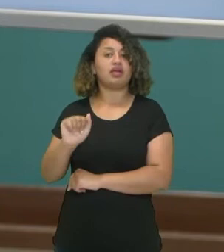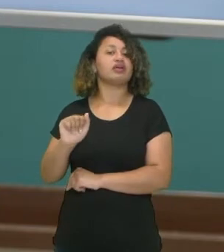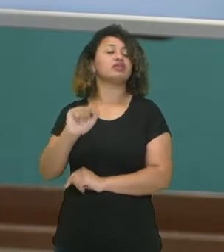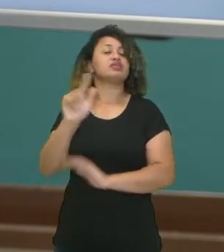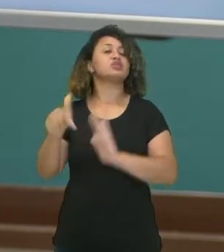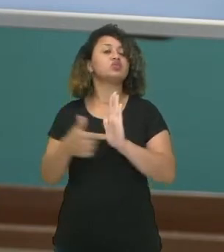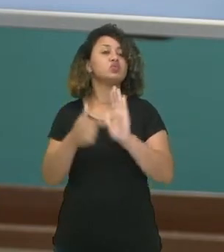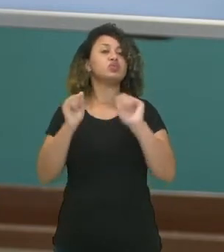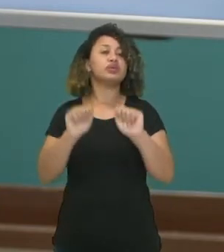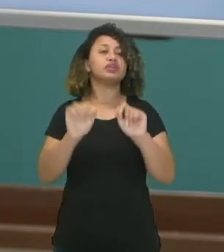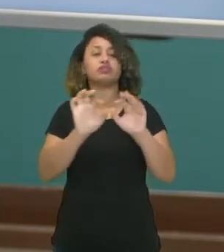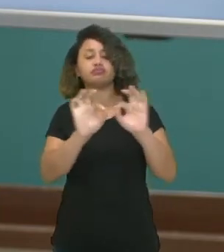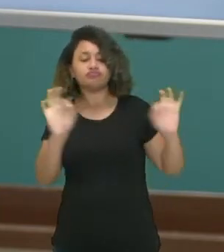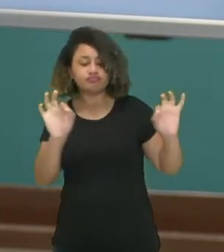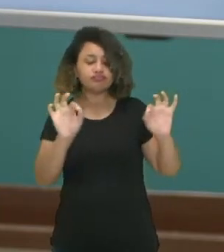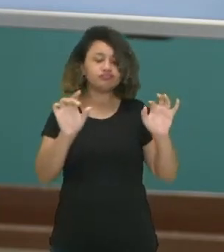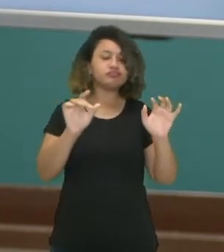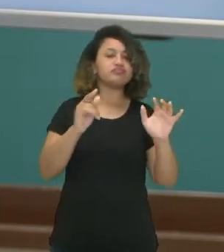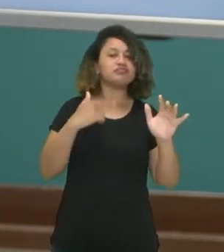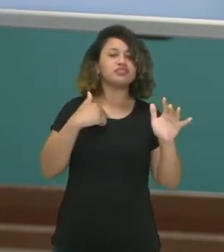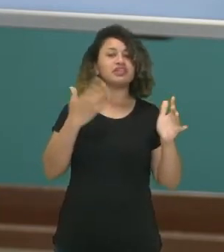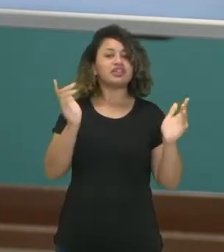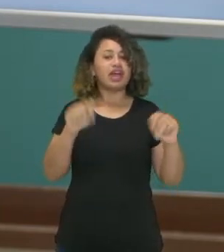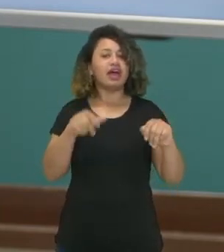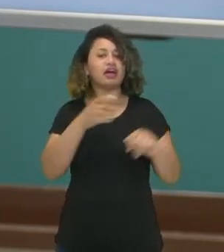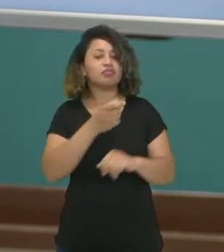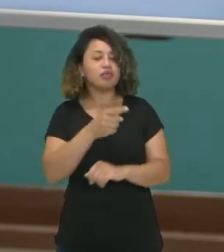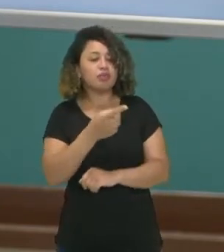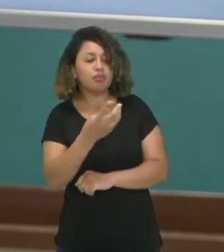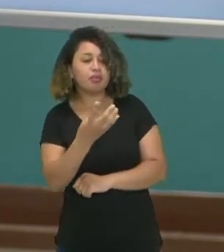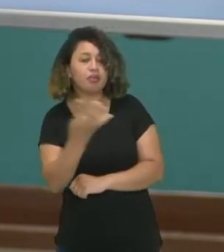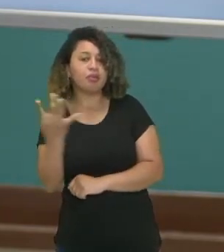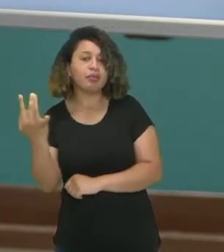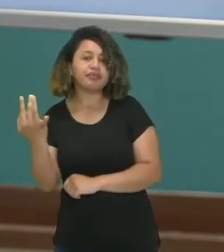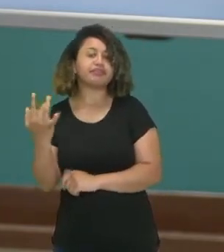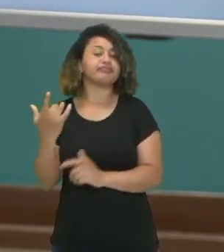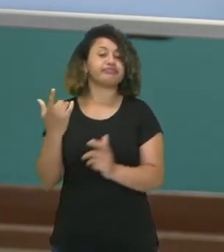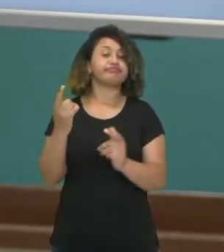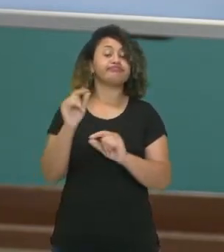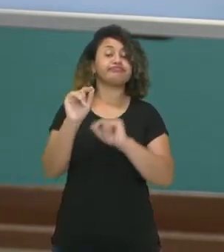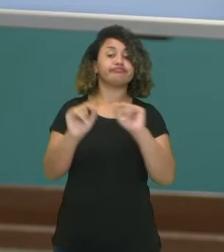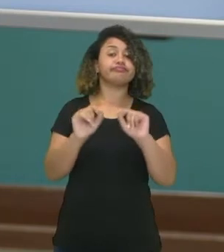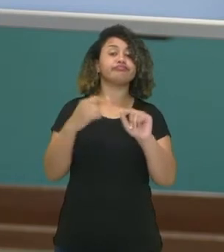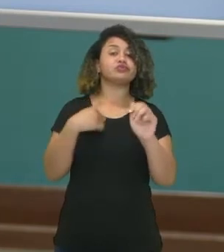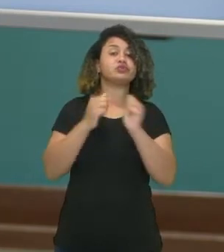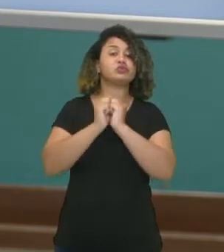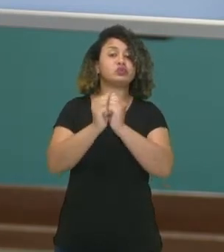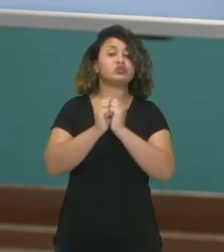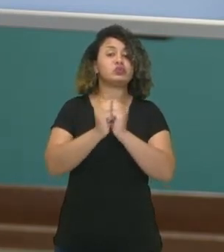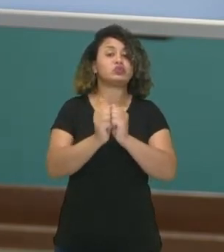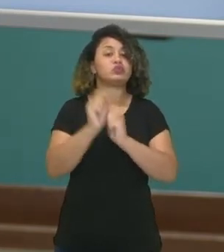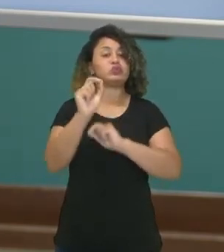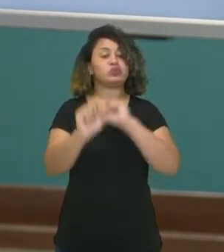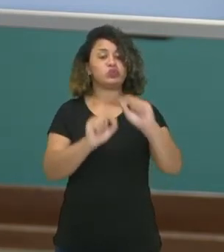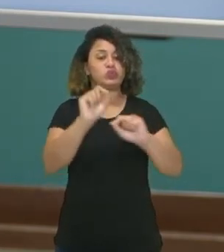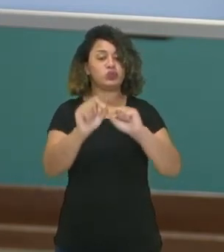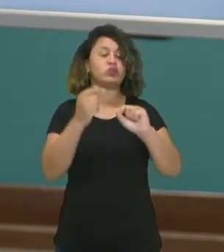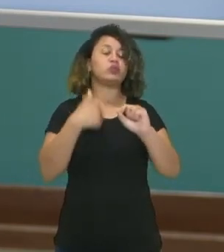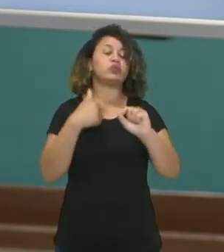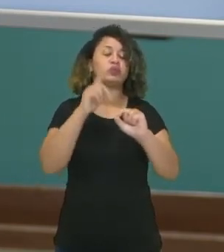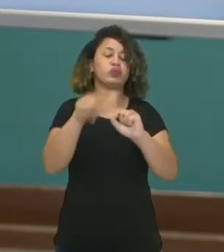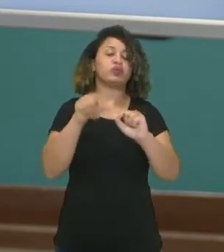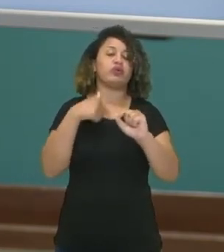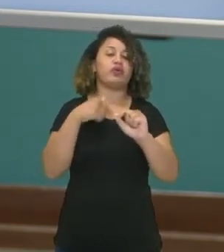ser medido, que pode ser contado. Tudo aquilo que vem acompanhado de uma unidade